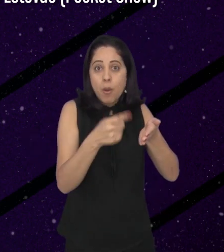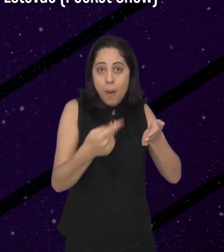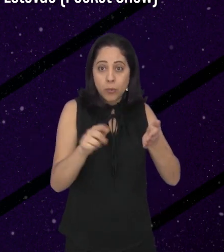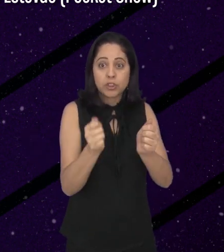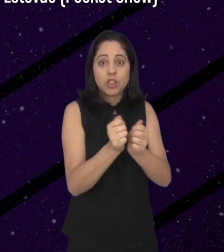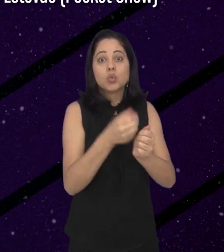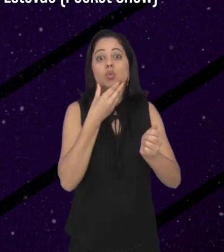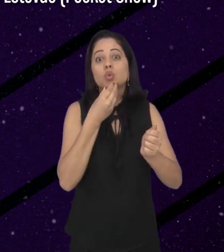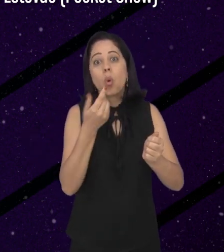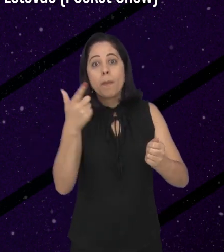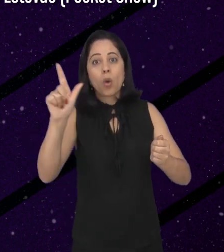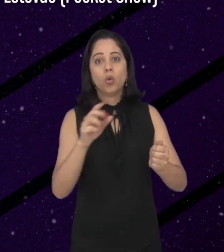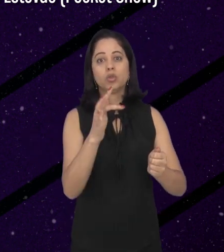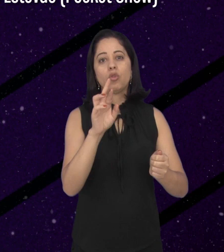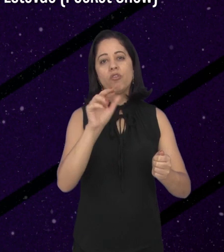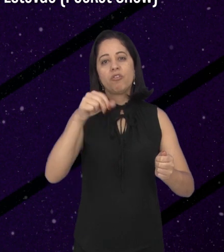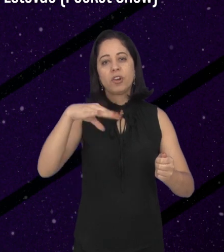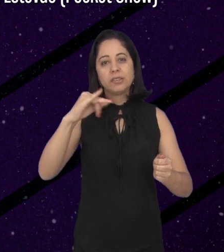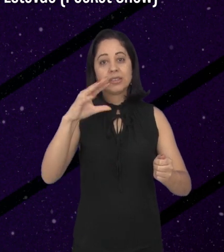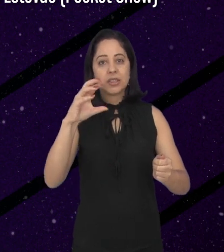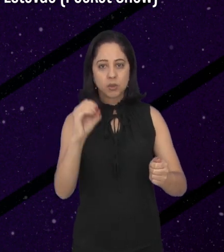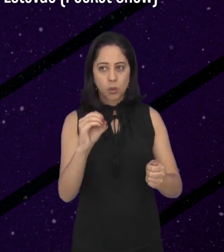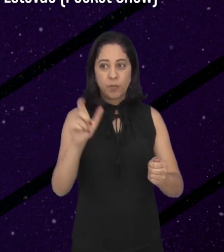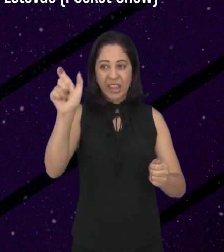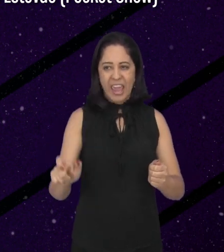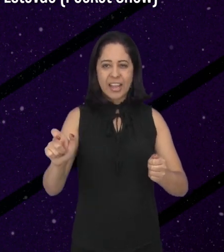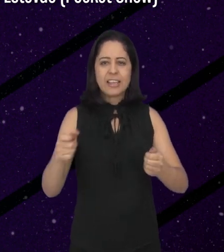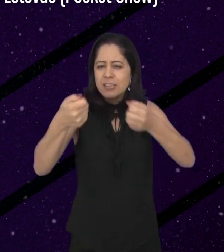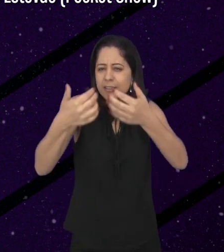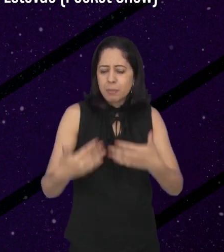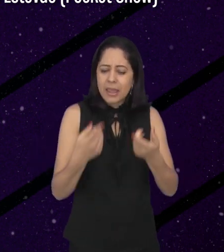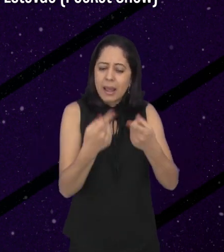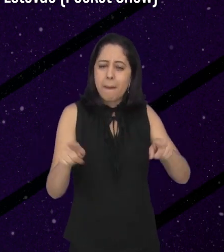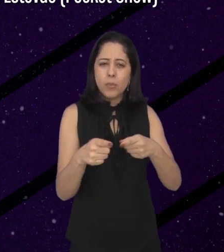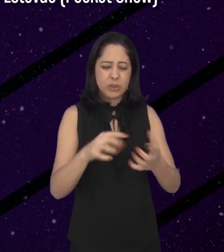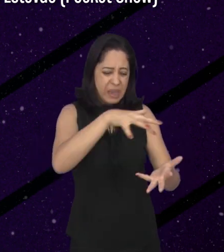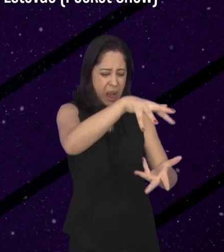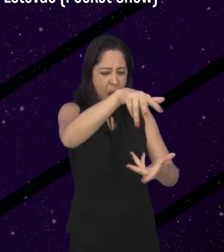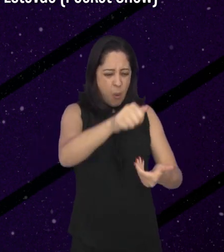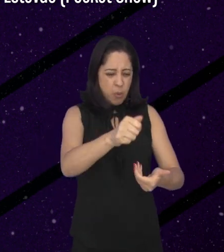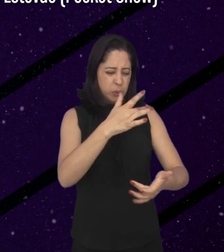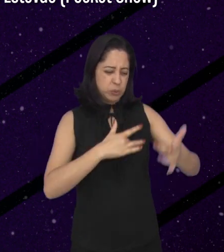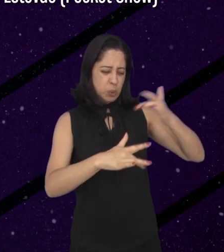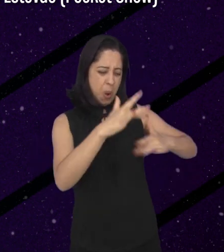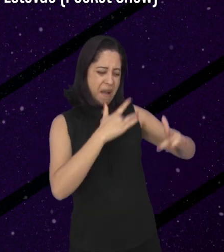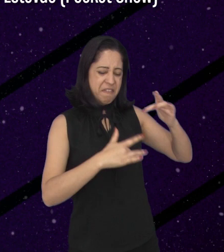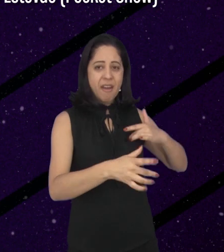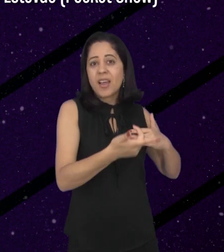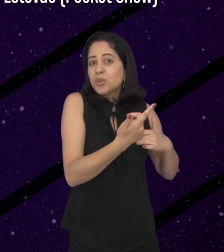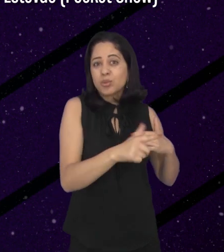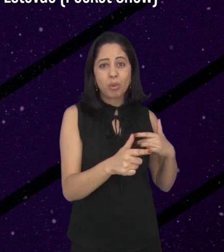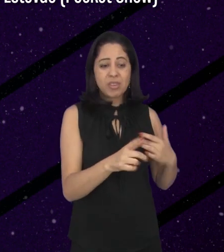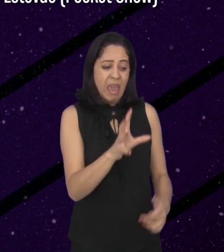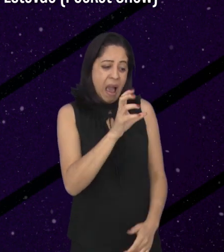Monteiro. Neste trabalho, vemos uma crítica feita pelo artista que denuncia um mundo de injustiças e sem afeto, mas que também